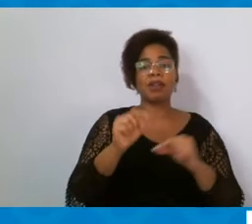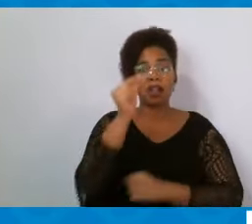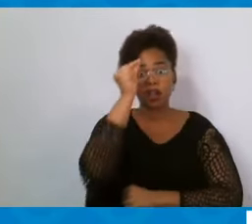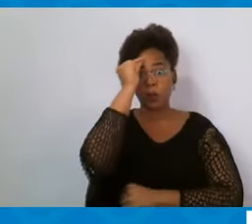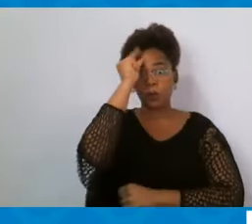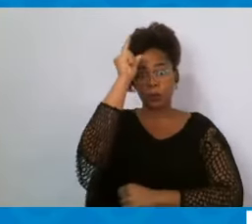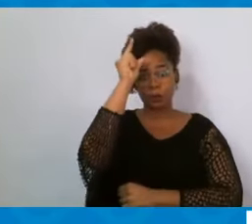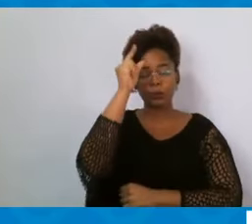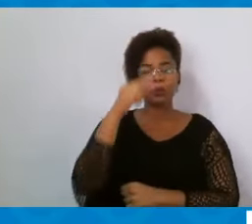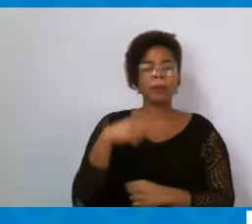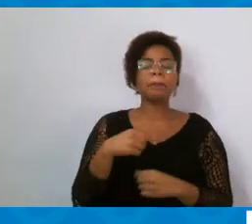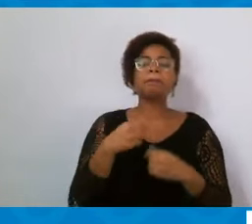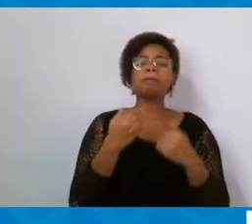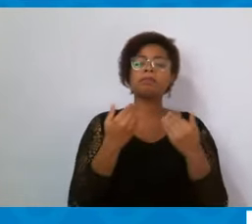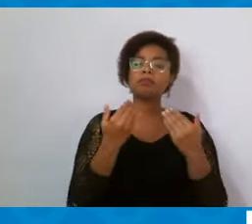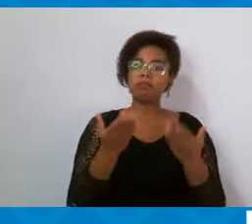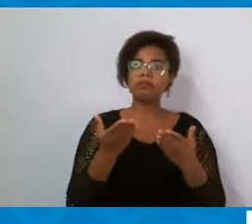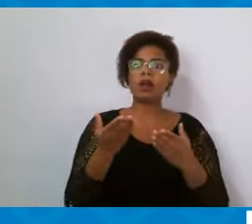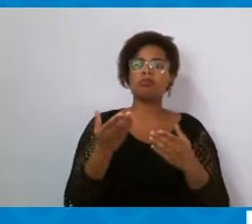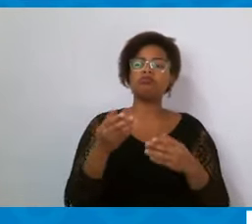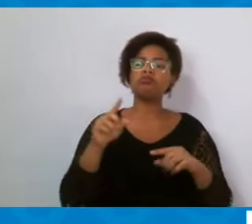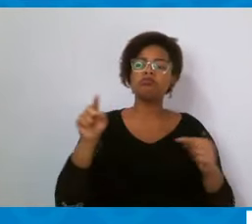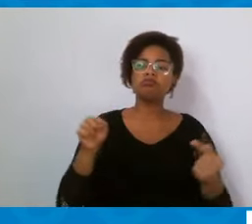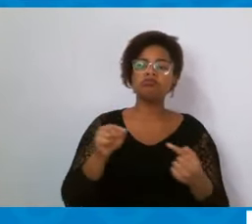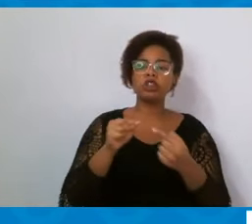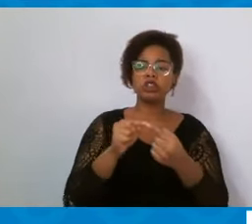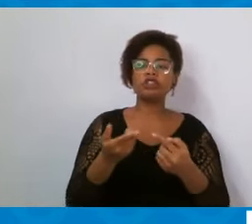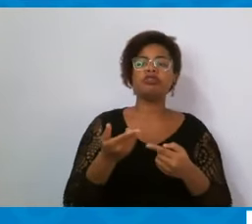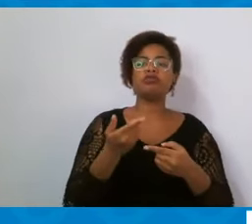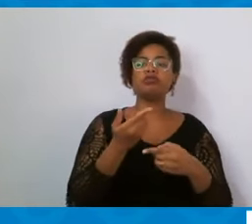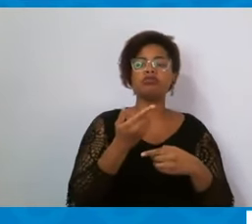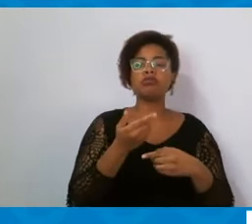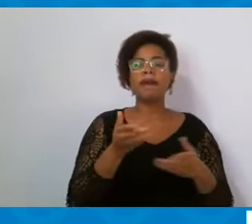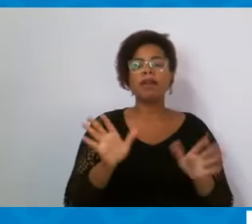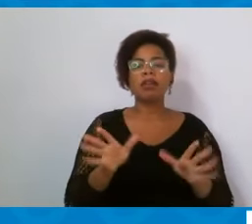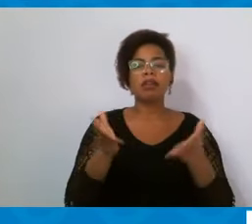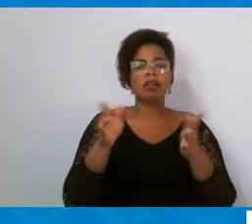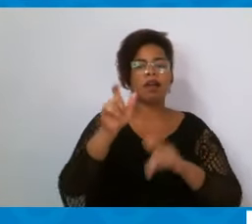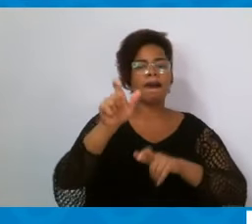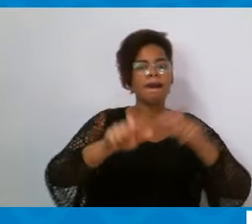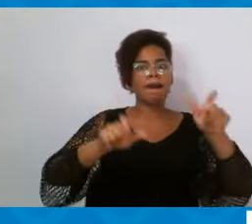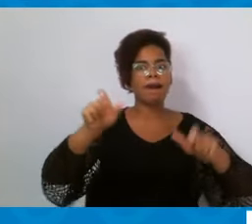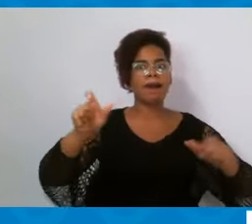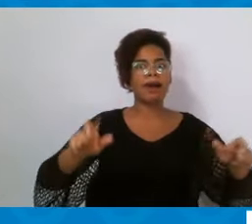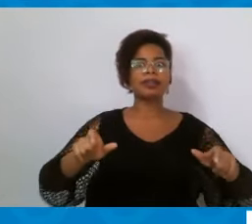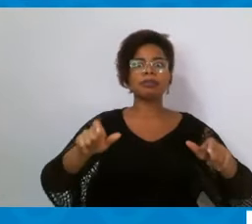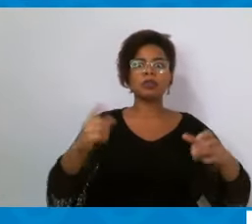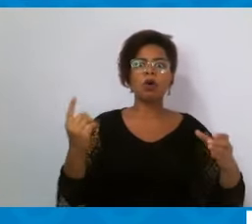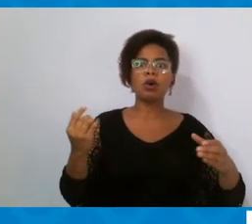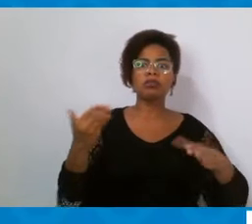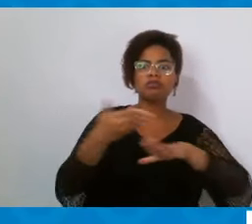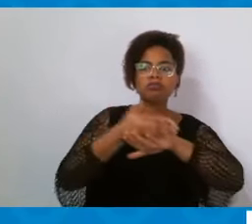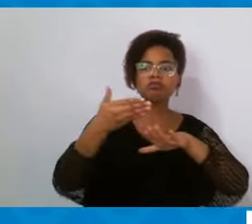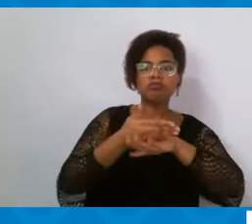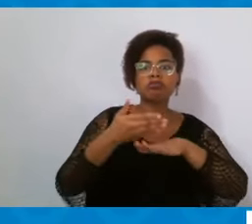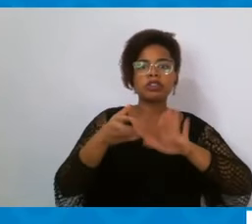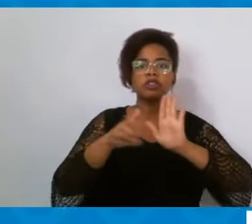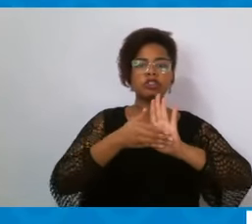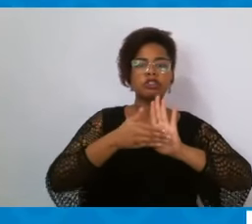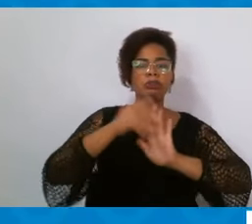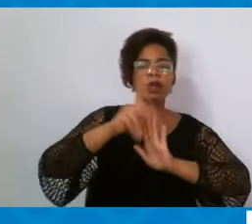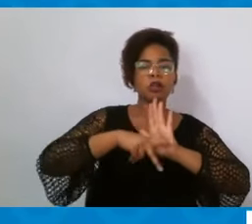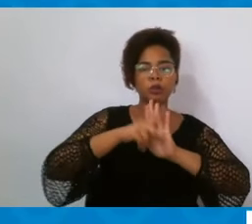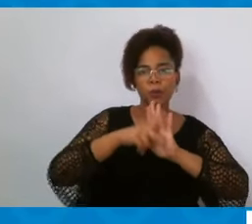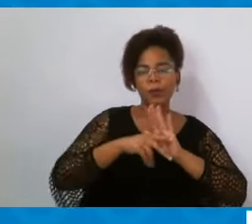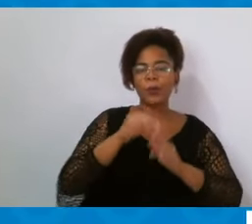maker, né? A fim de provocar a imersão das pessoas em ambientes significativos de aprendizagem. Observe na primeira parte dessa definição, no